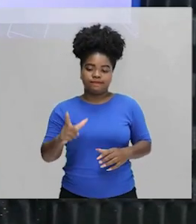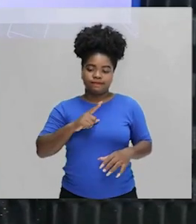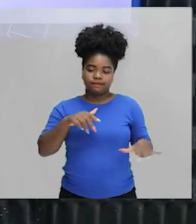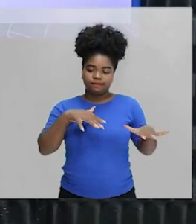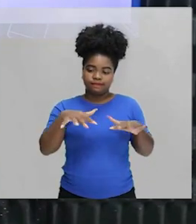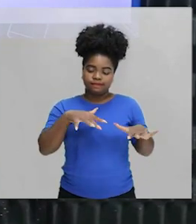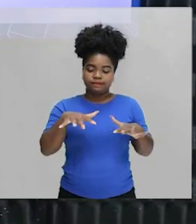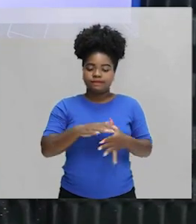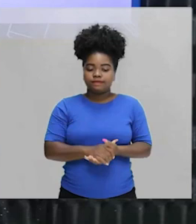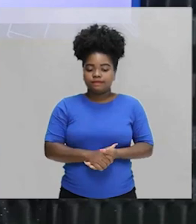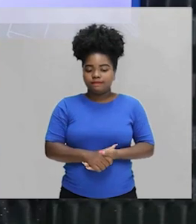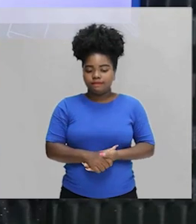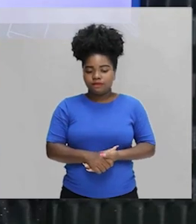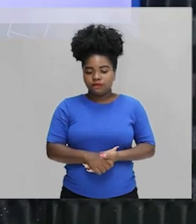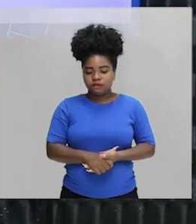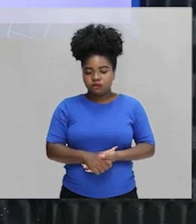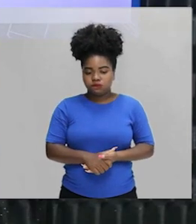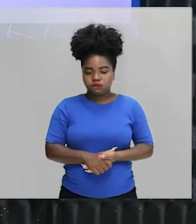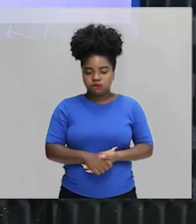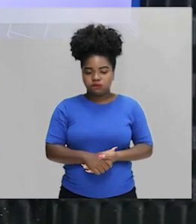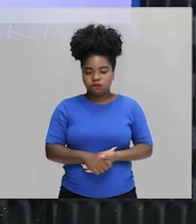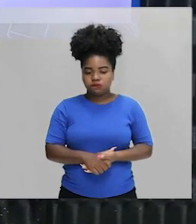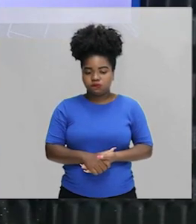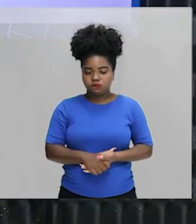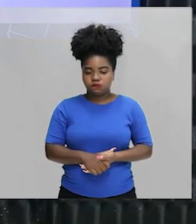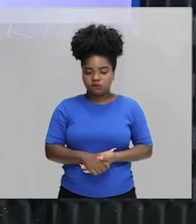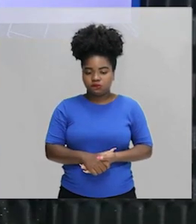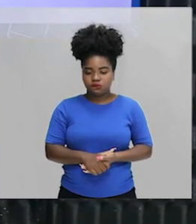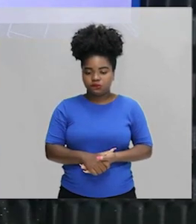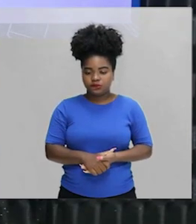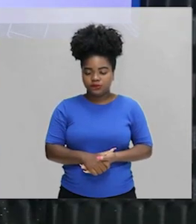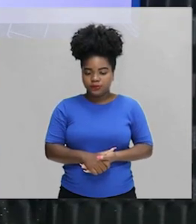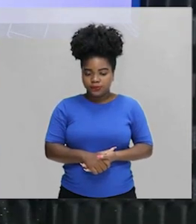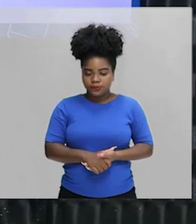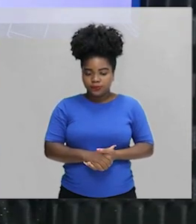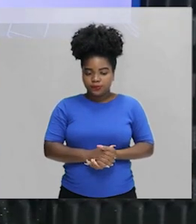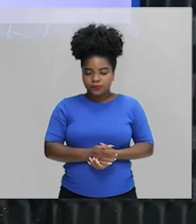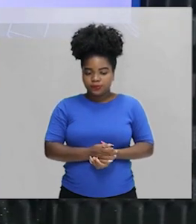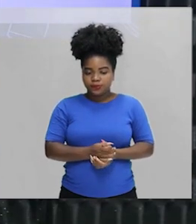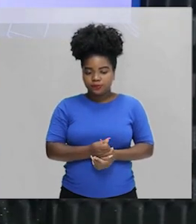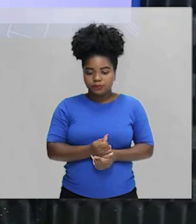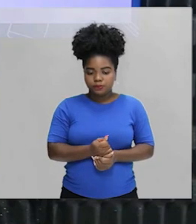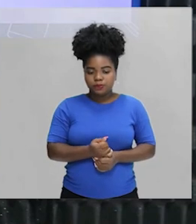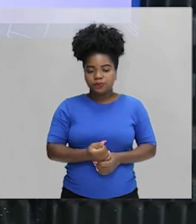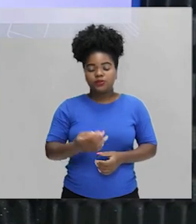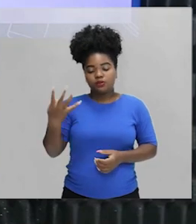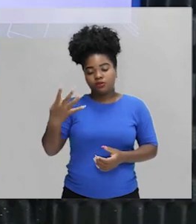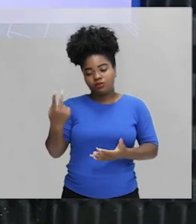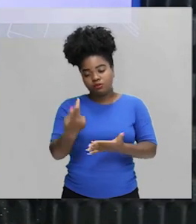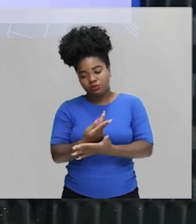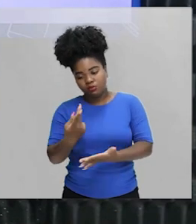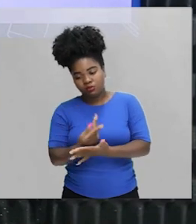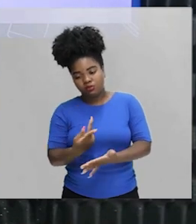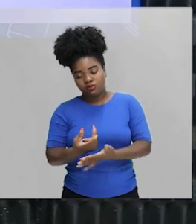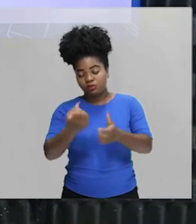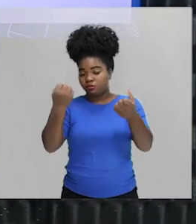movimentos discretos então o modelo at defor certo ele não explica esses